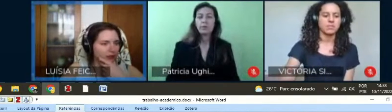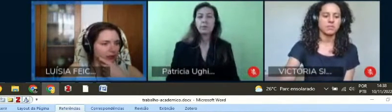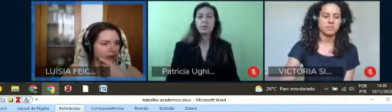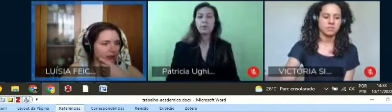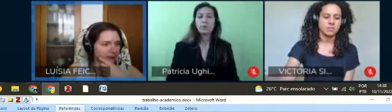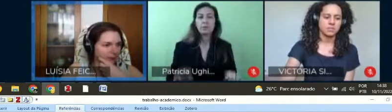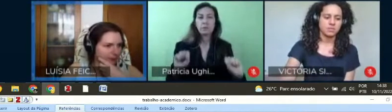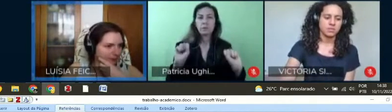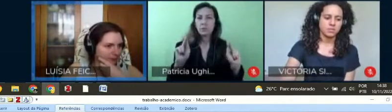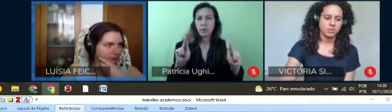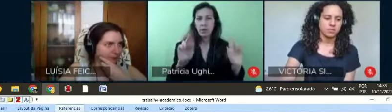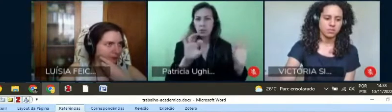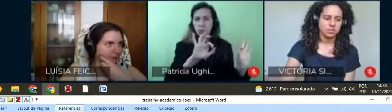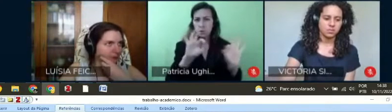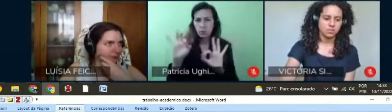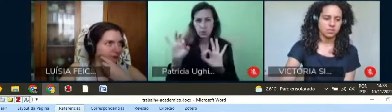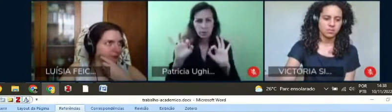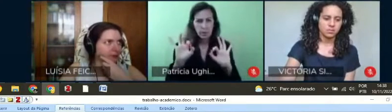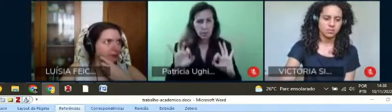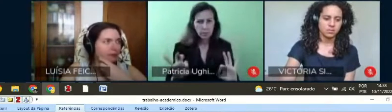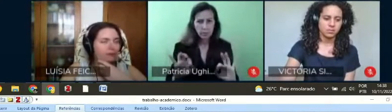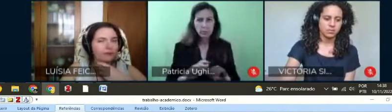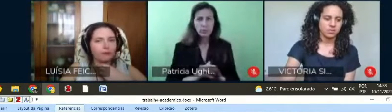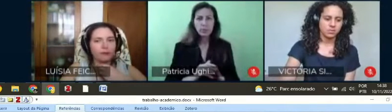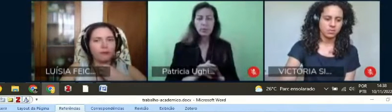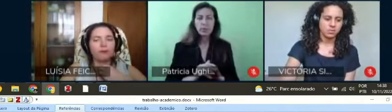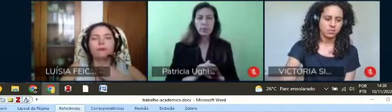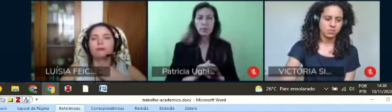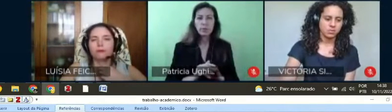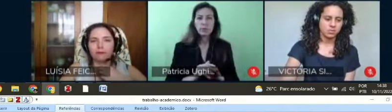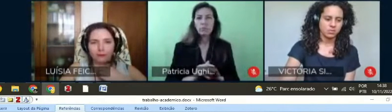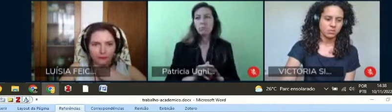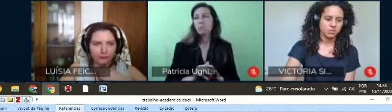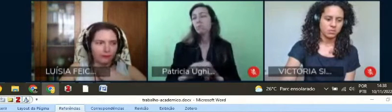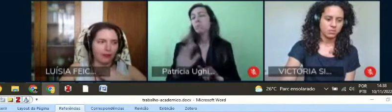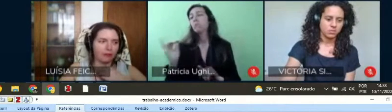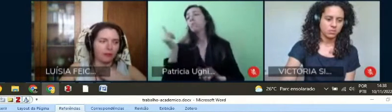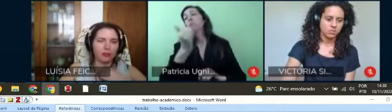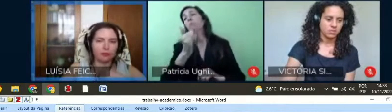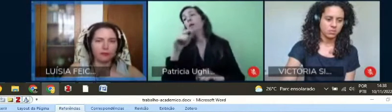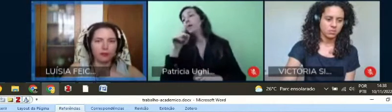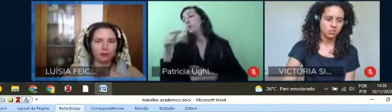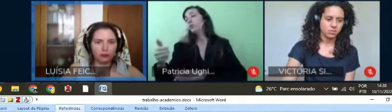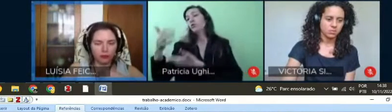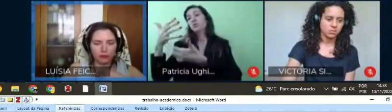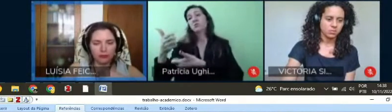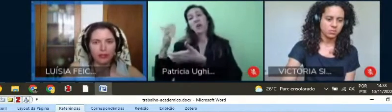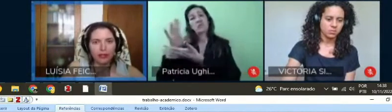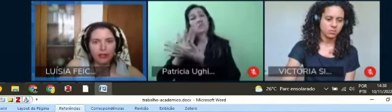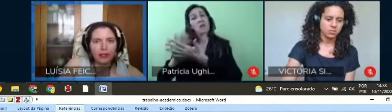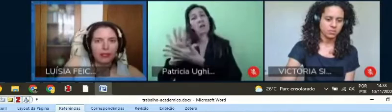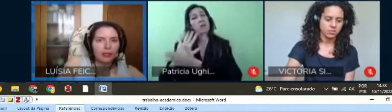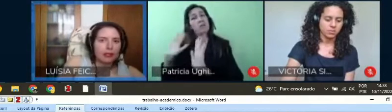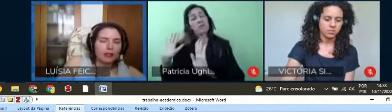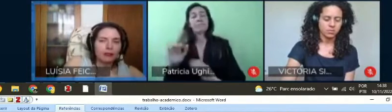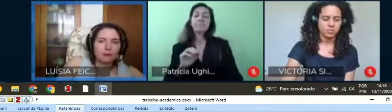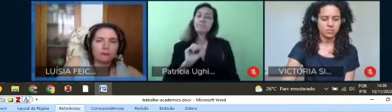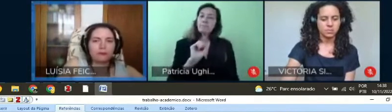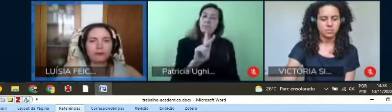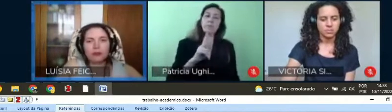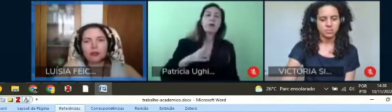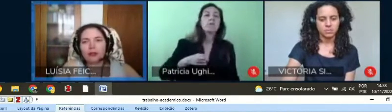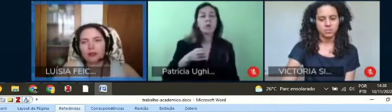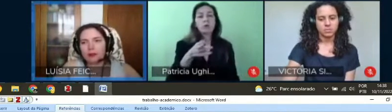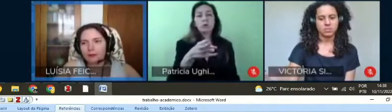Tudo certo até aqui? Por enquanto, o pessoal não colocou nada no bate-papo. Então, continuamos.